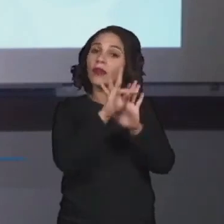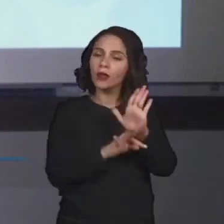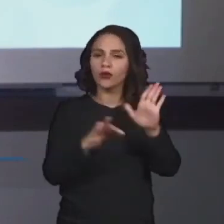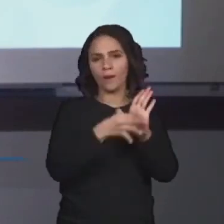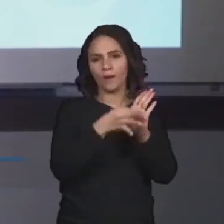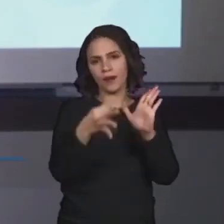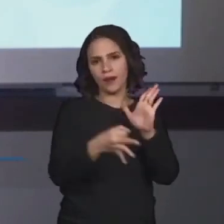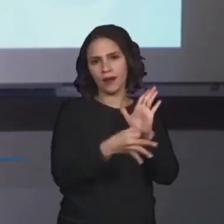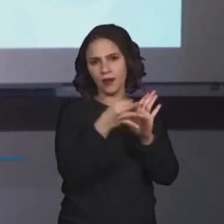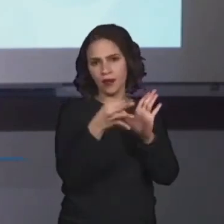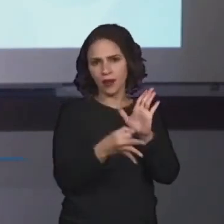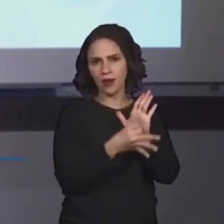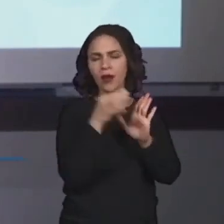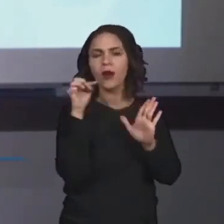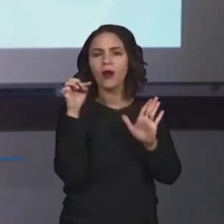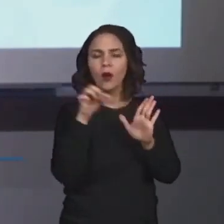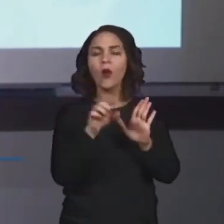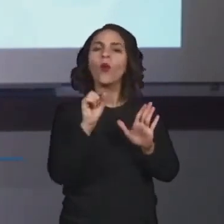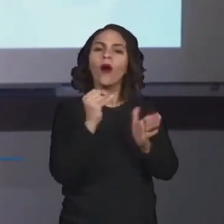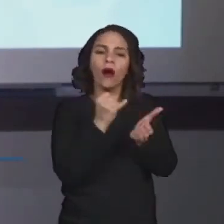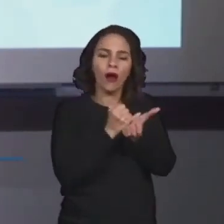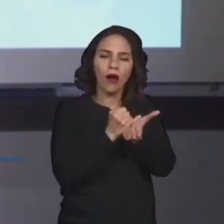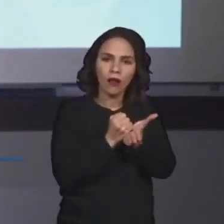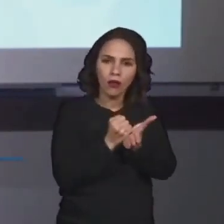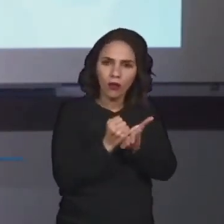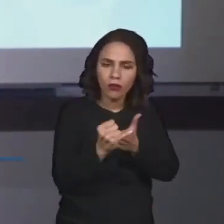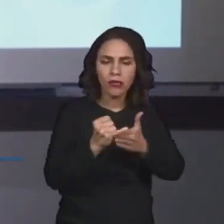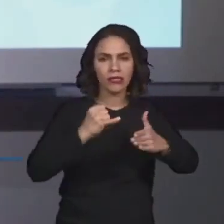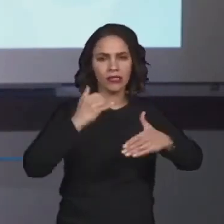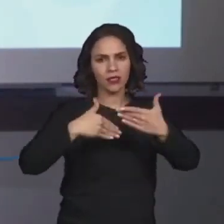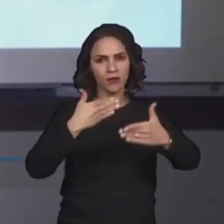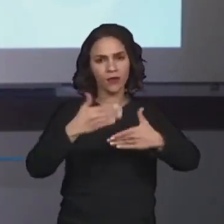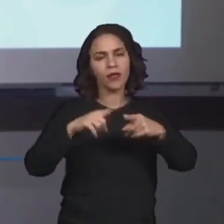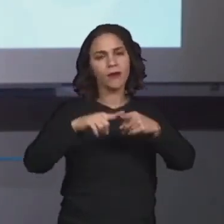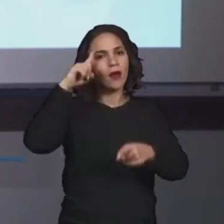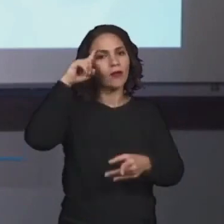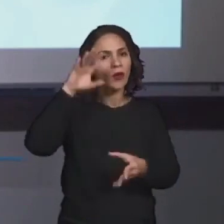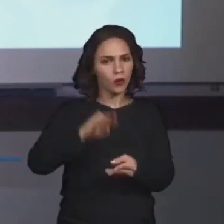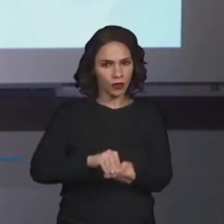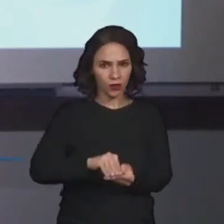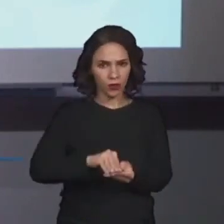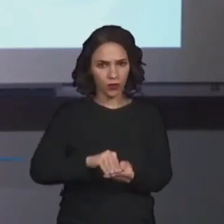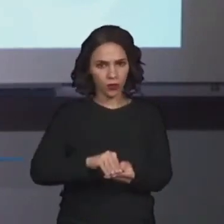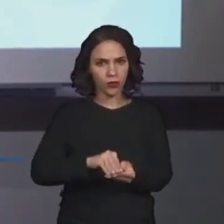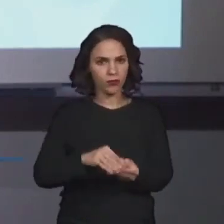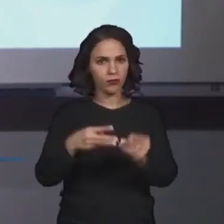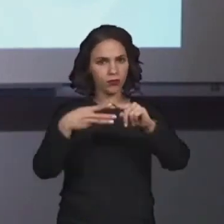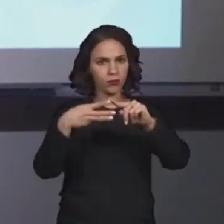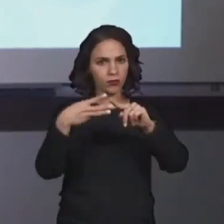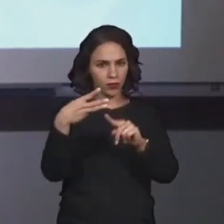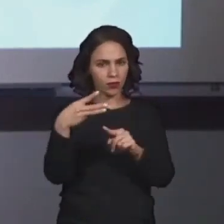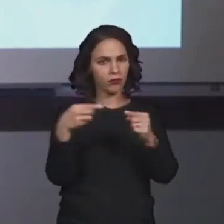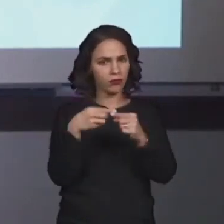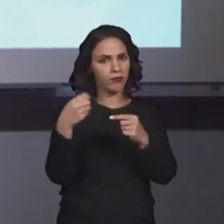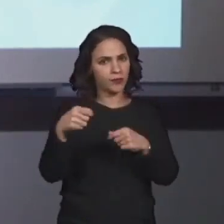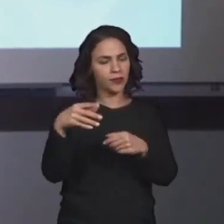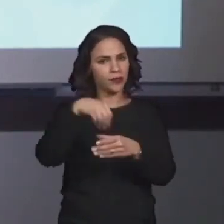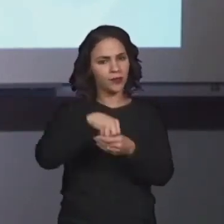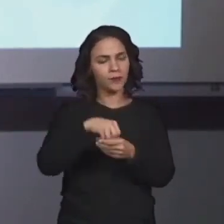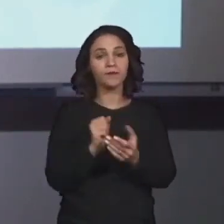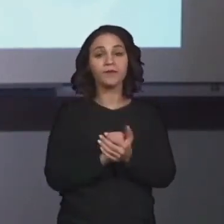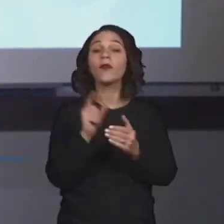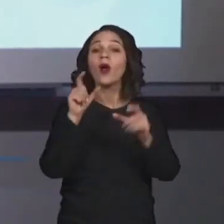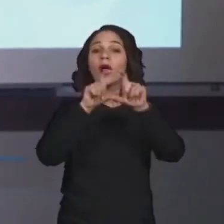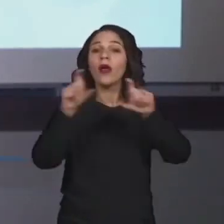de opinião nós temos uma introdução, desenvolvimento e uma conclusão. Eu tenho aqui alguns